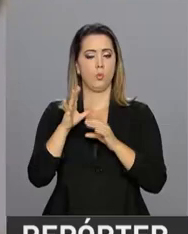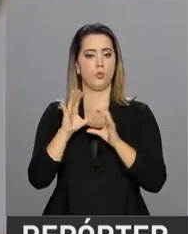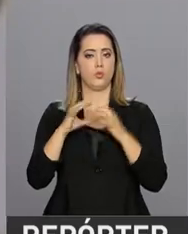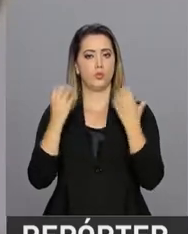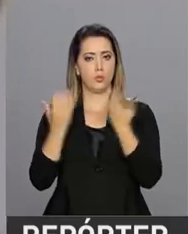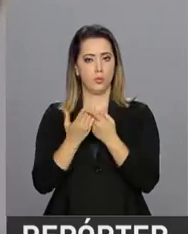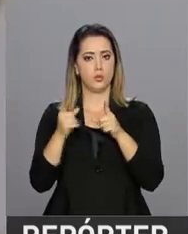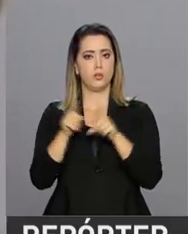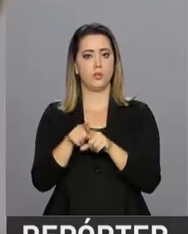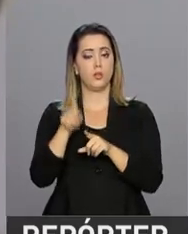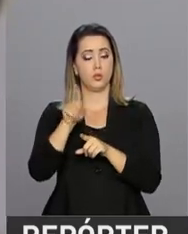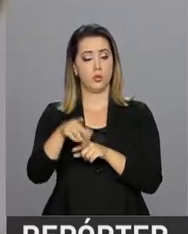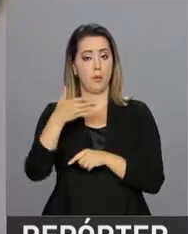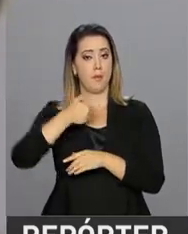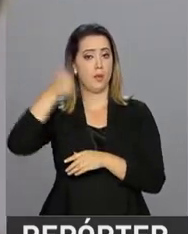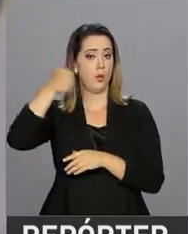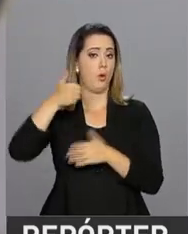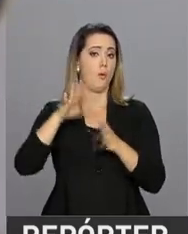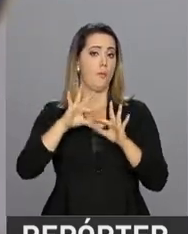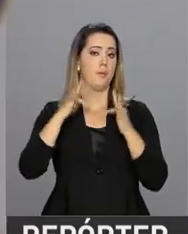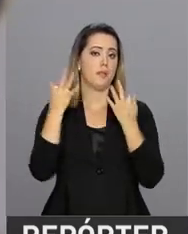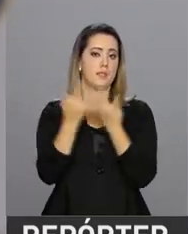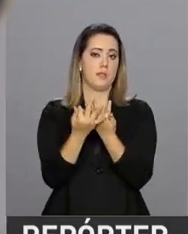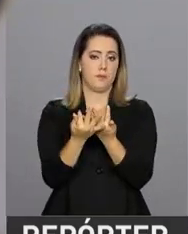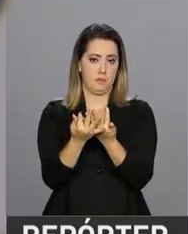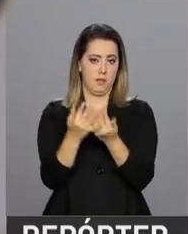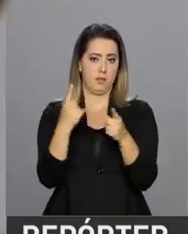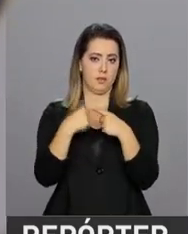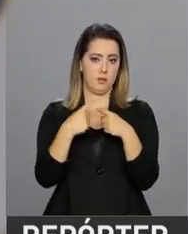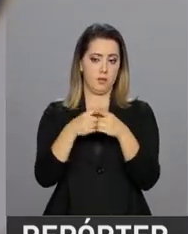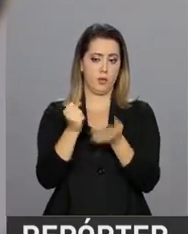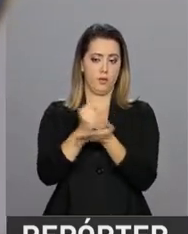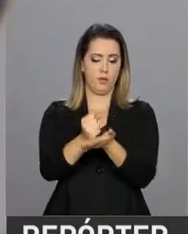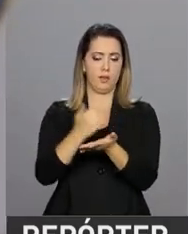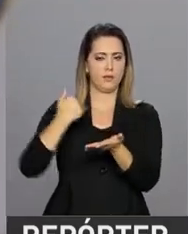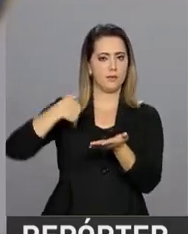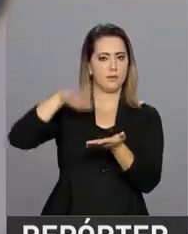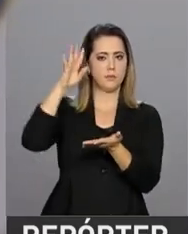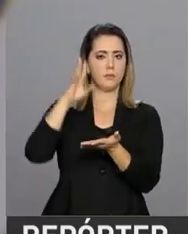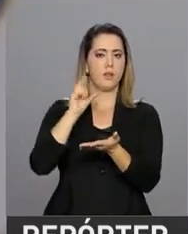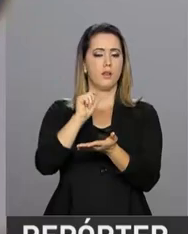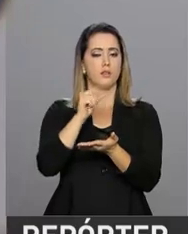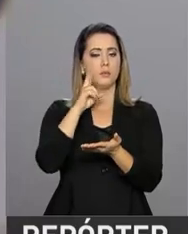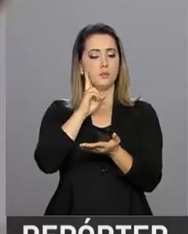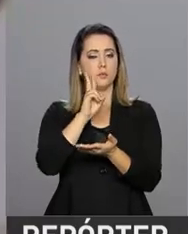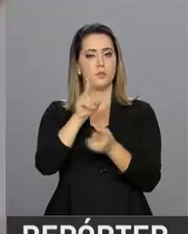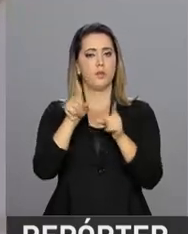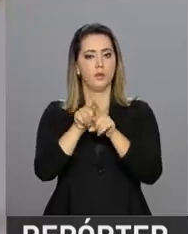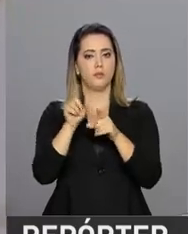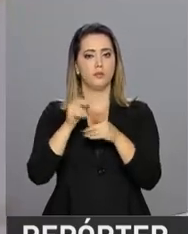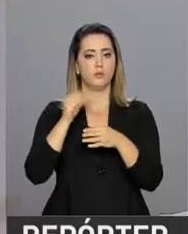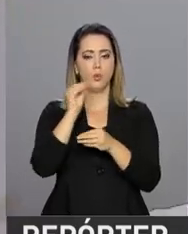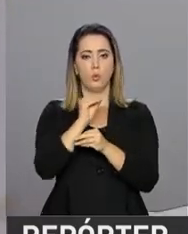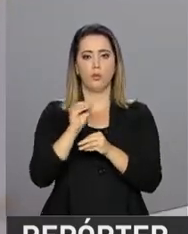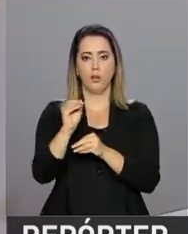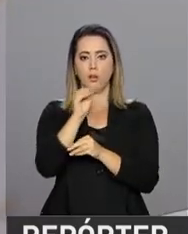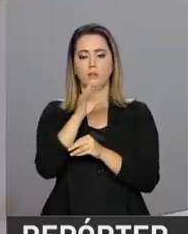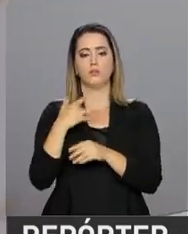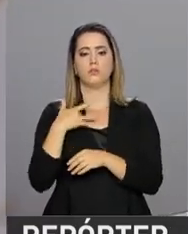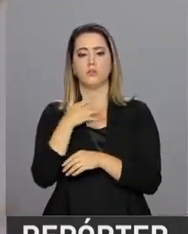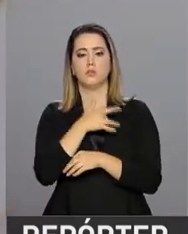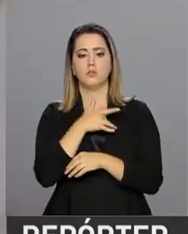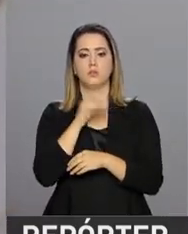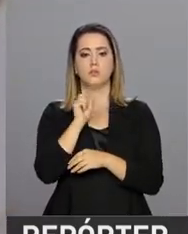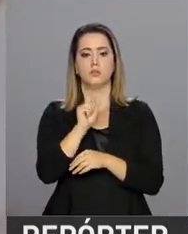que são acompanhadas, porque assim eles vão ter algo mais a oferecer nessas visitas, né, para fazer esse acompanhamento na linha